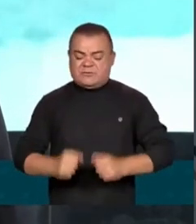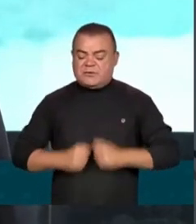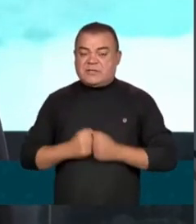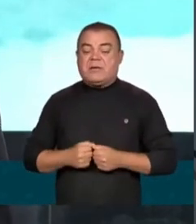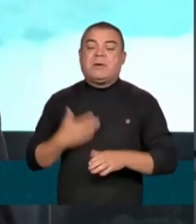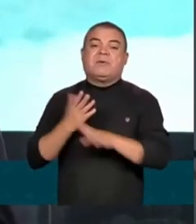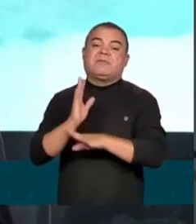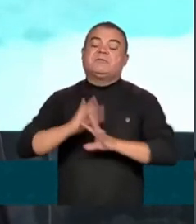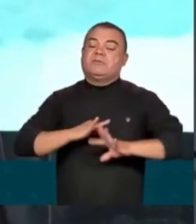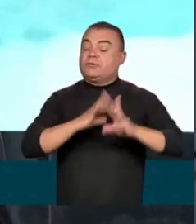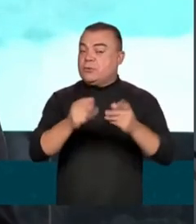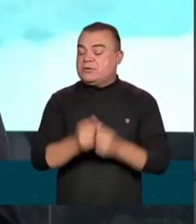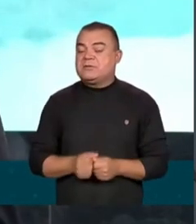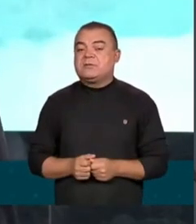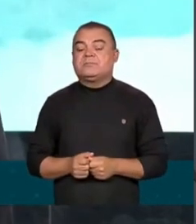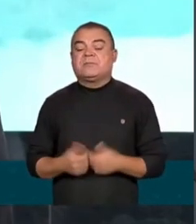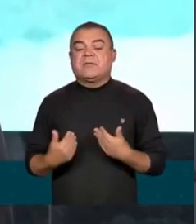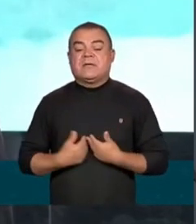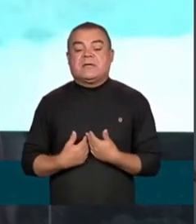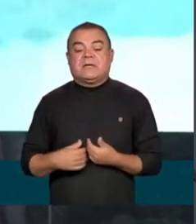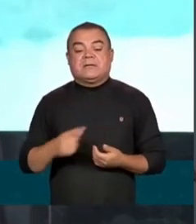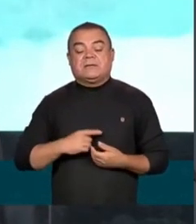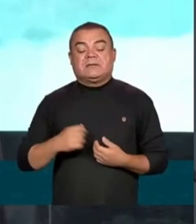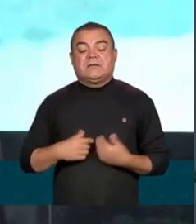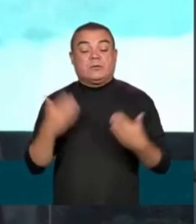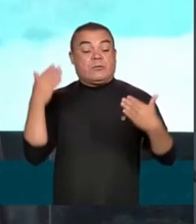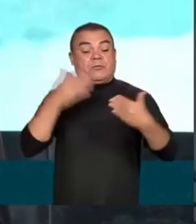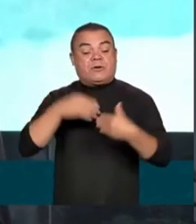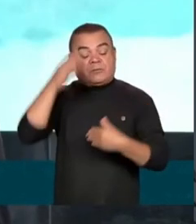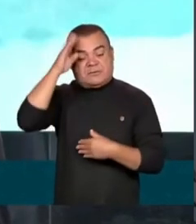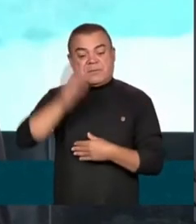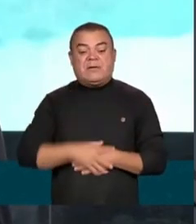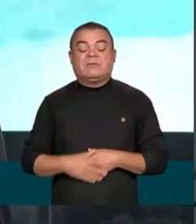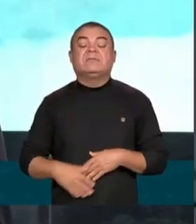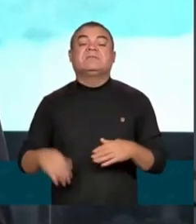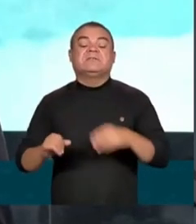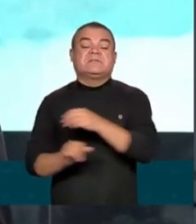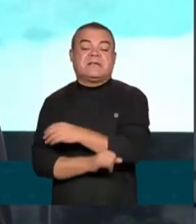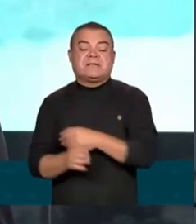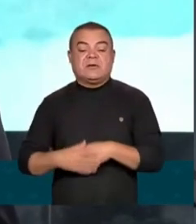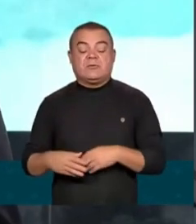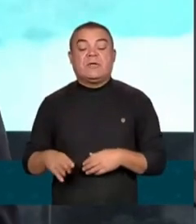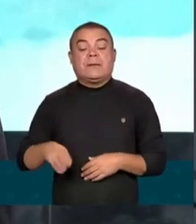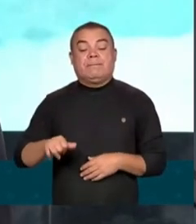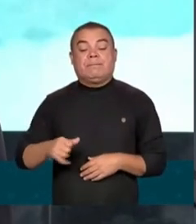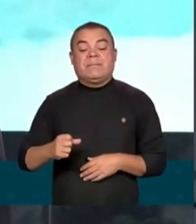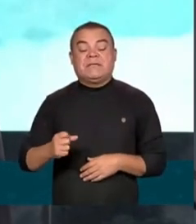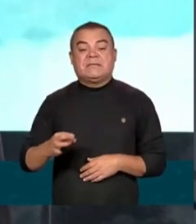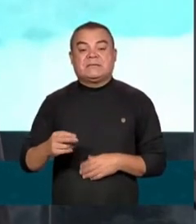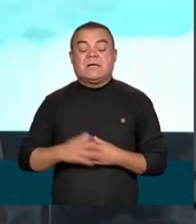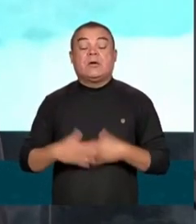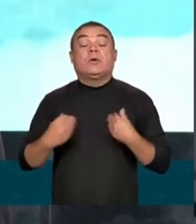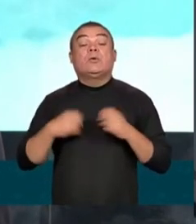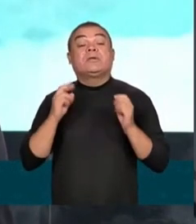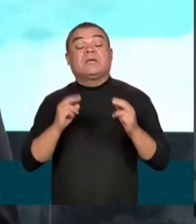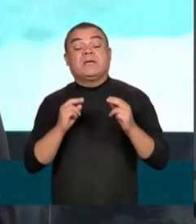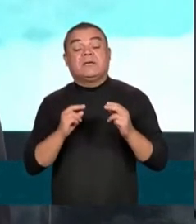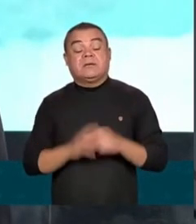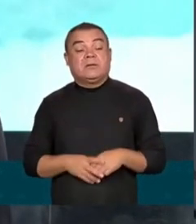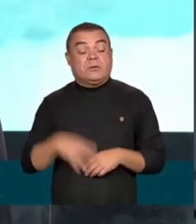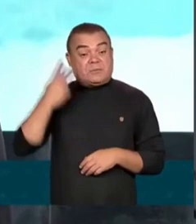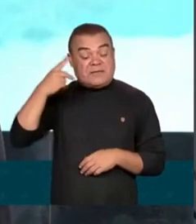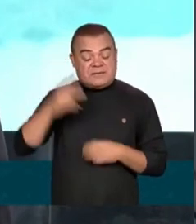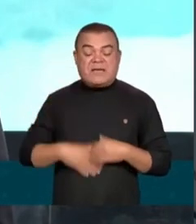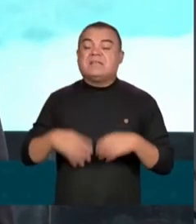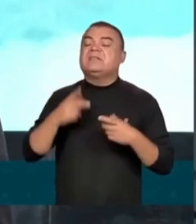e priorizando como instalação de comissão mista aquelas que os parlamentares querem debater tem um